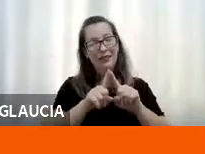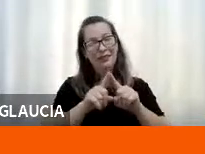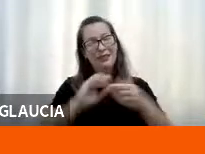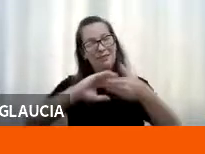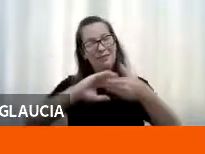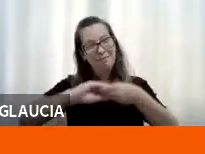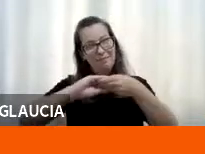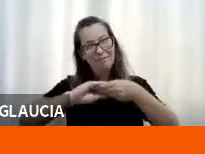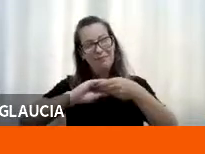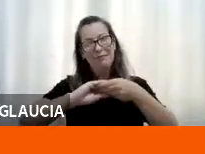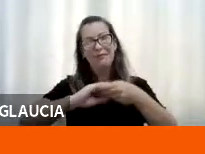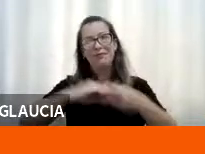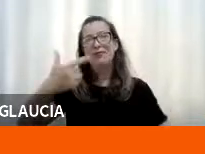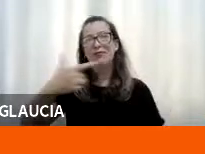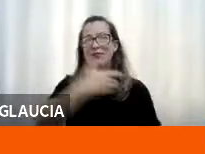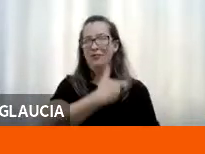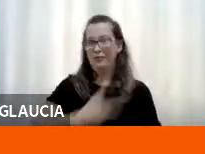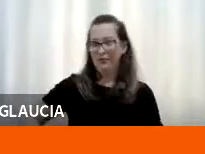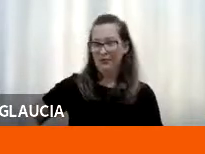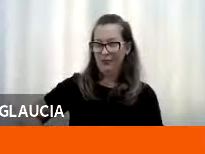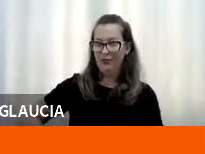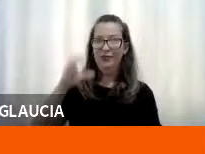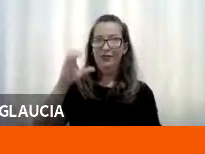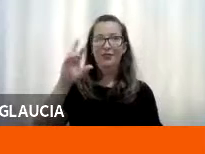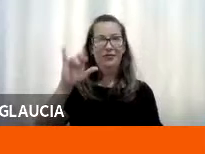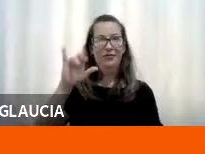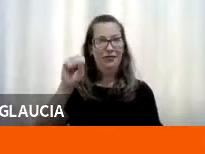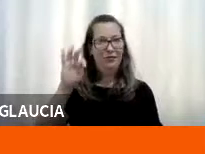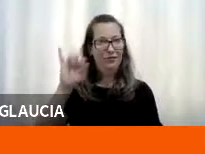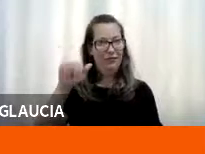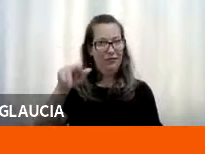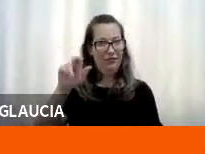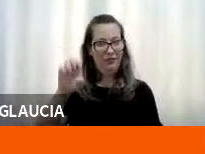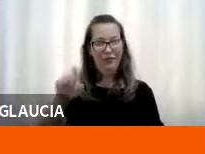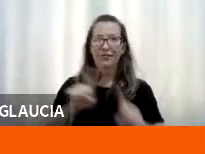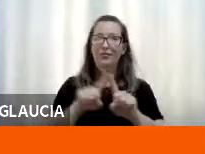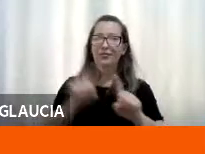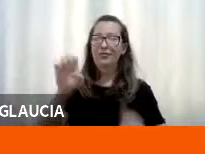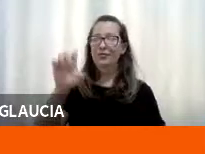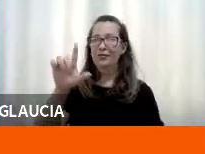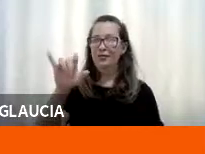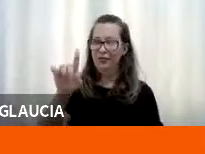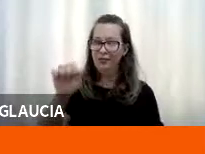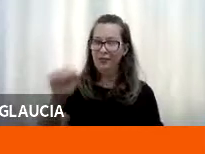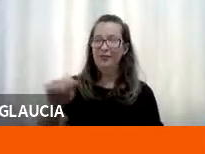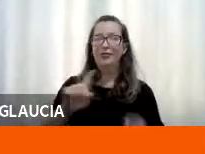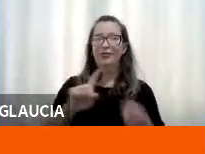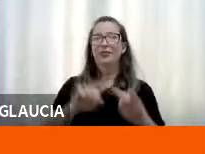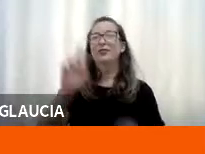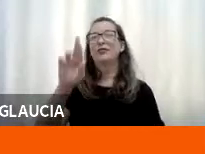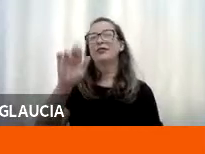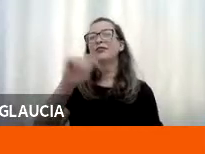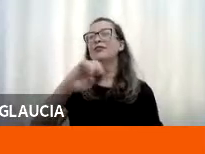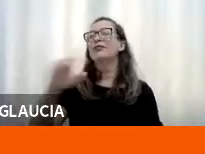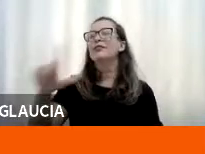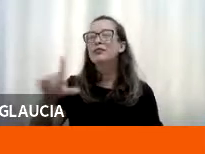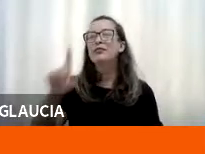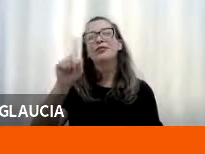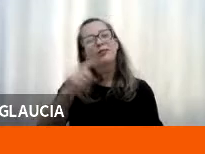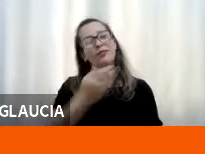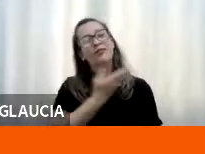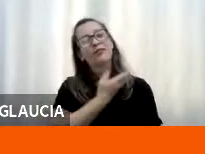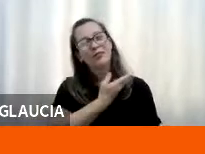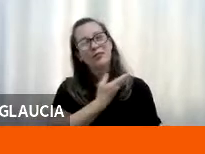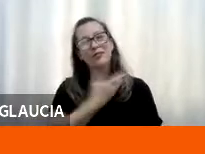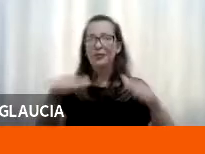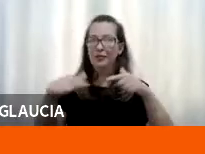Cristiane Machado e também Elisa Andres, Raquel Aguiar, nossas minhas companheiras aqui de trabalho